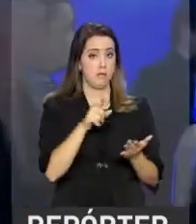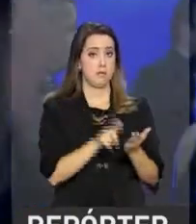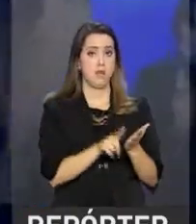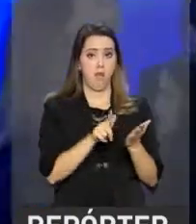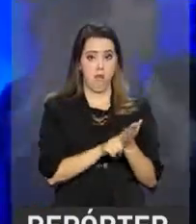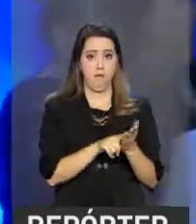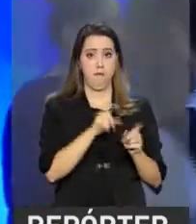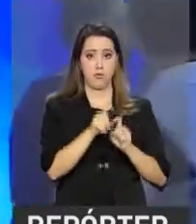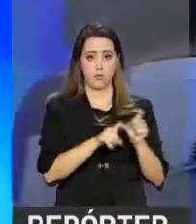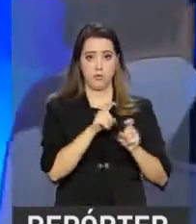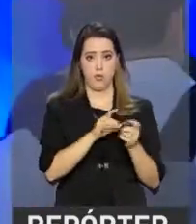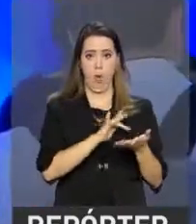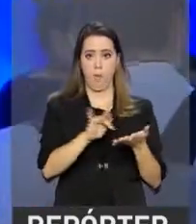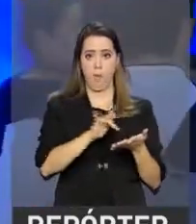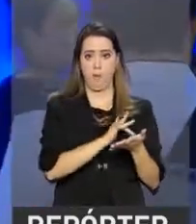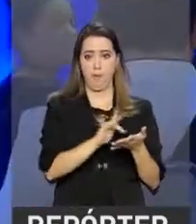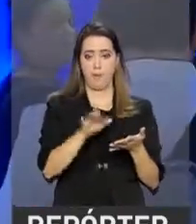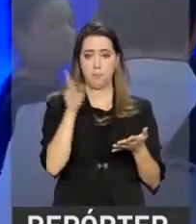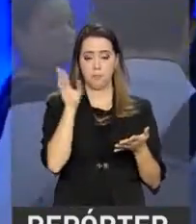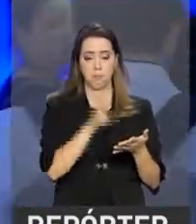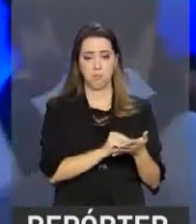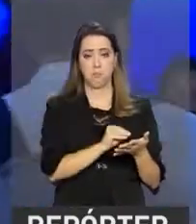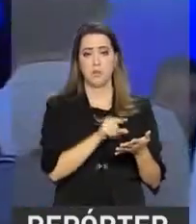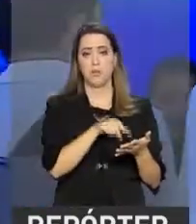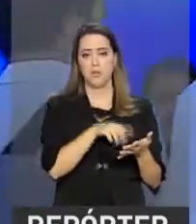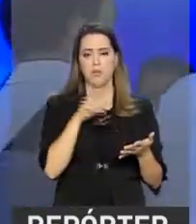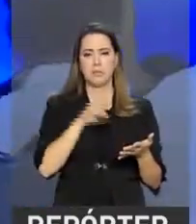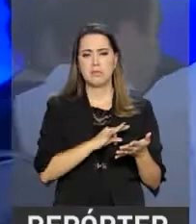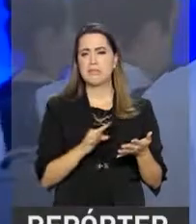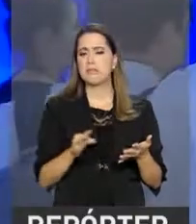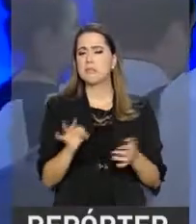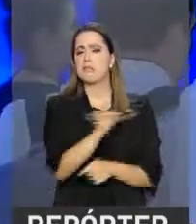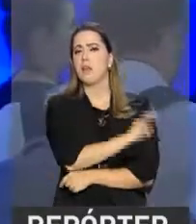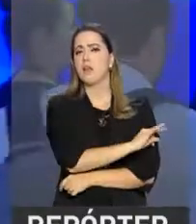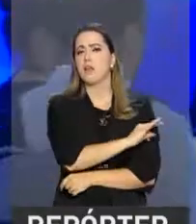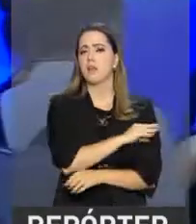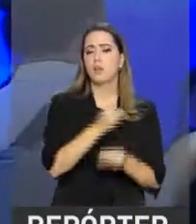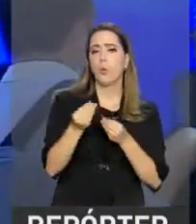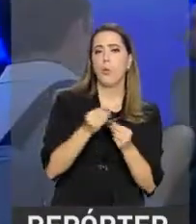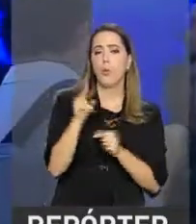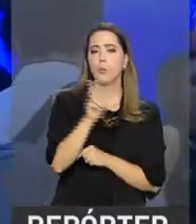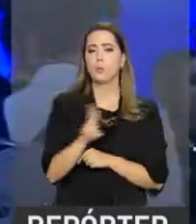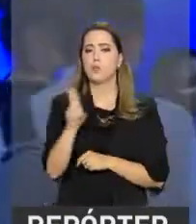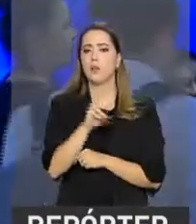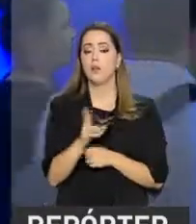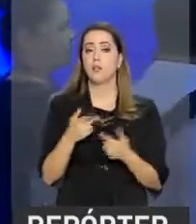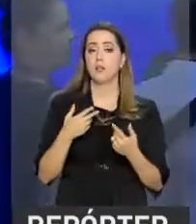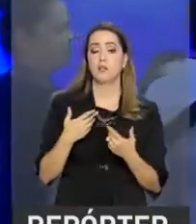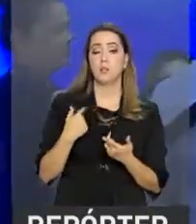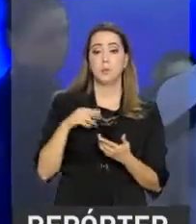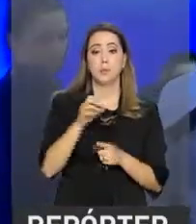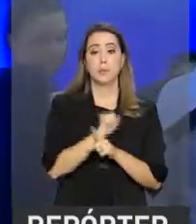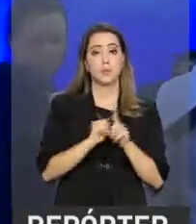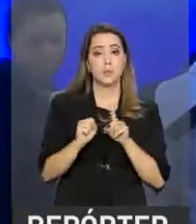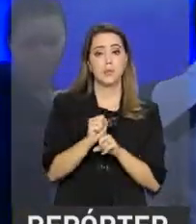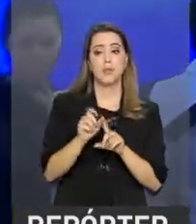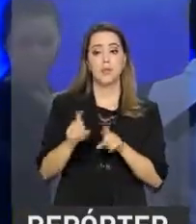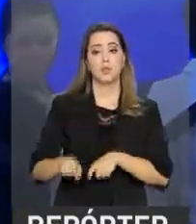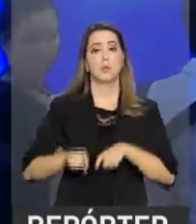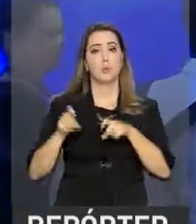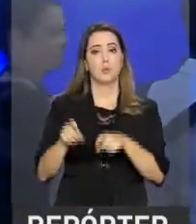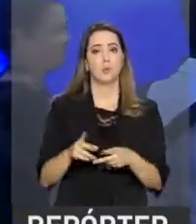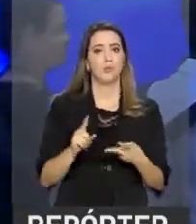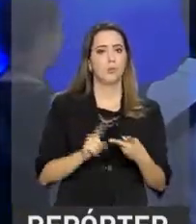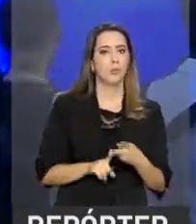reunimos técnicas, procedimentos, informações para os produtores, para a sociedade geral,